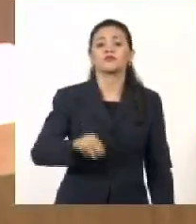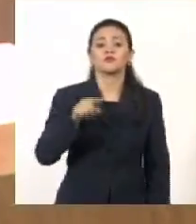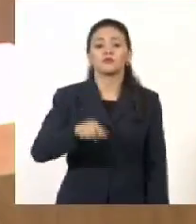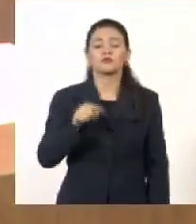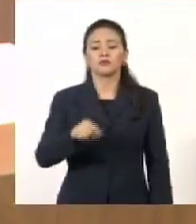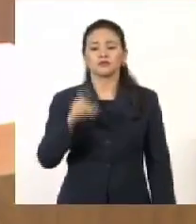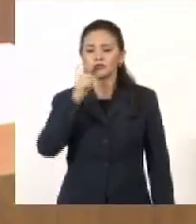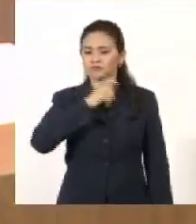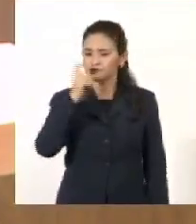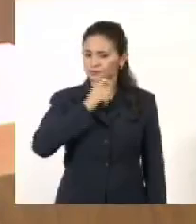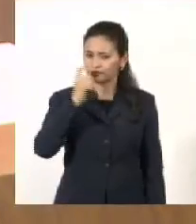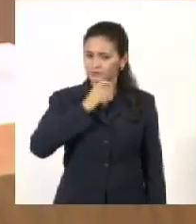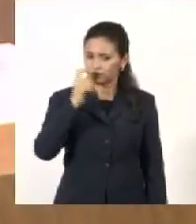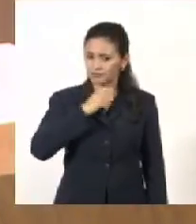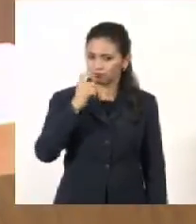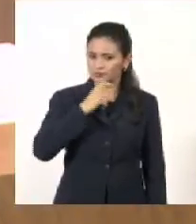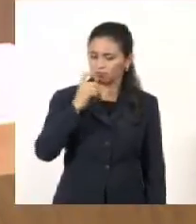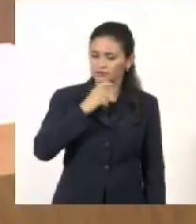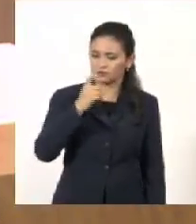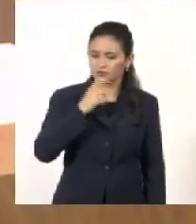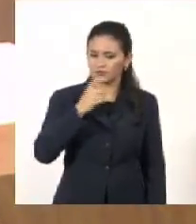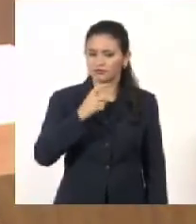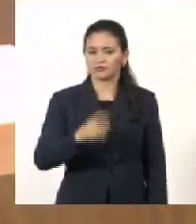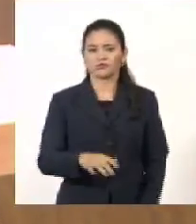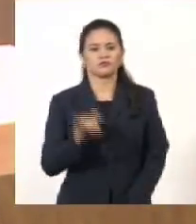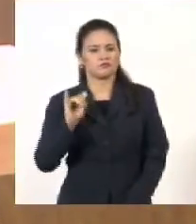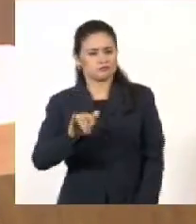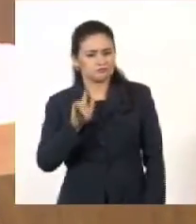historinha de eu te amo, eu te adoro.